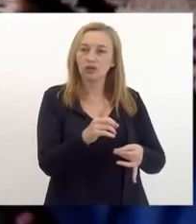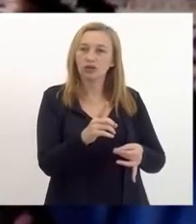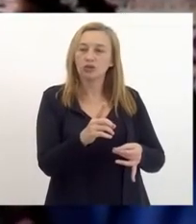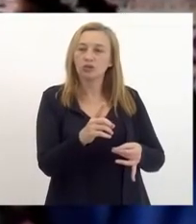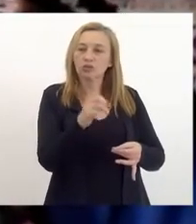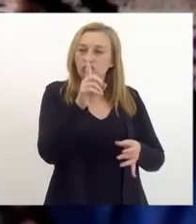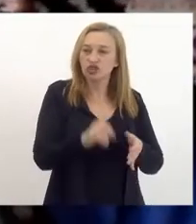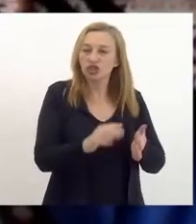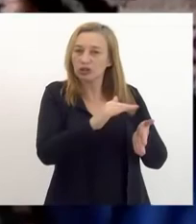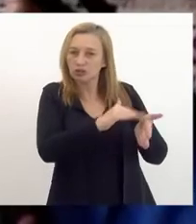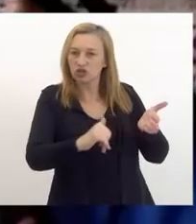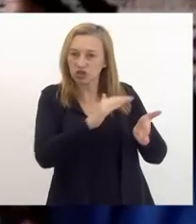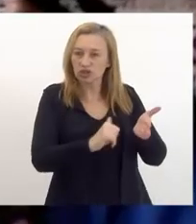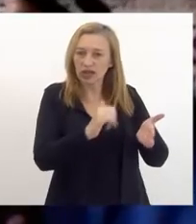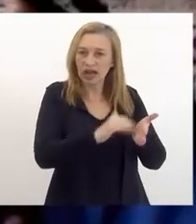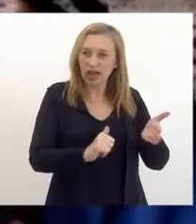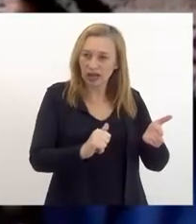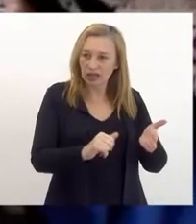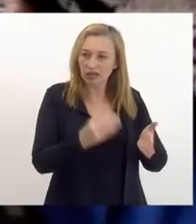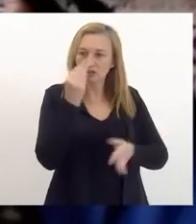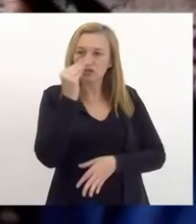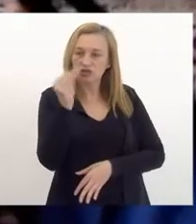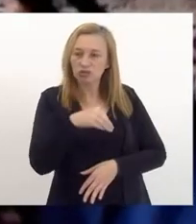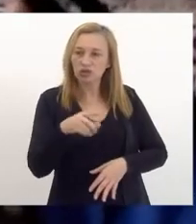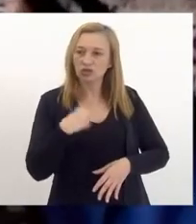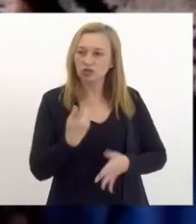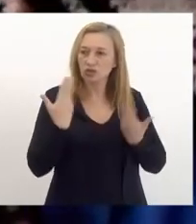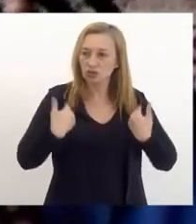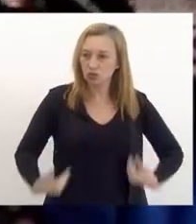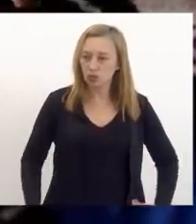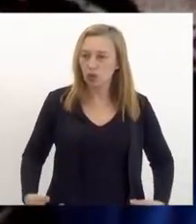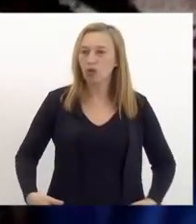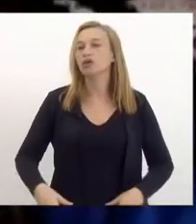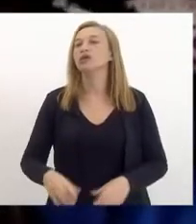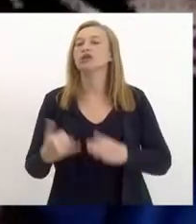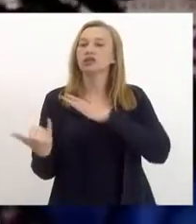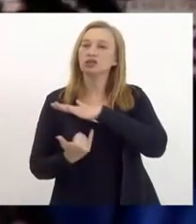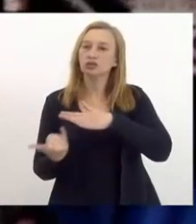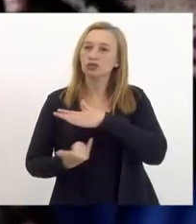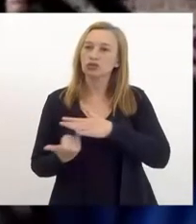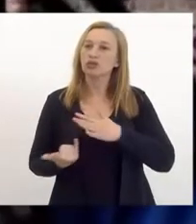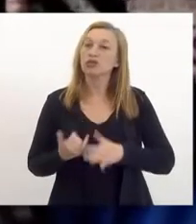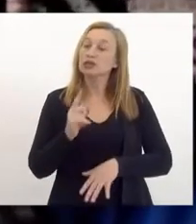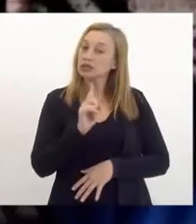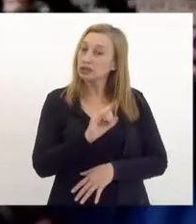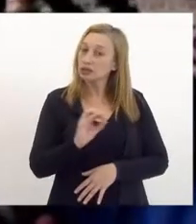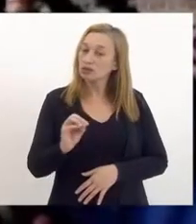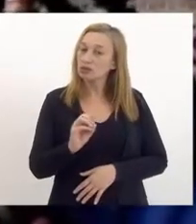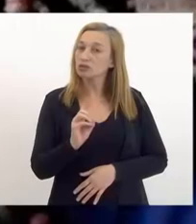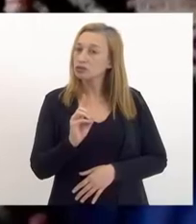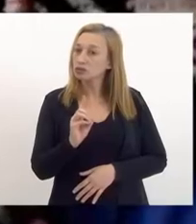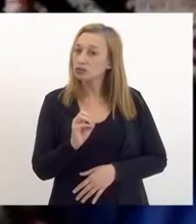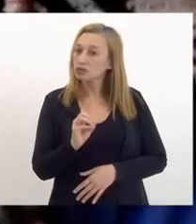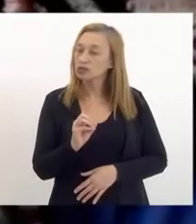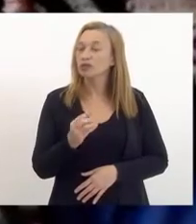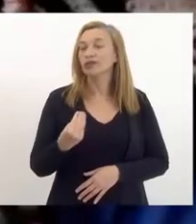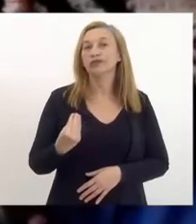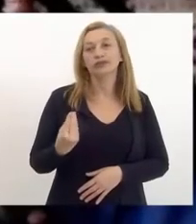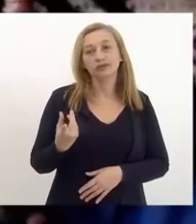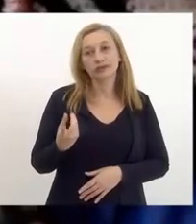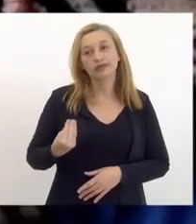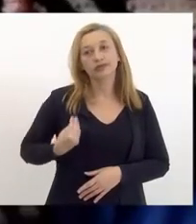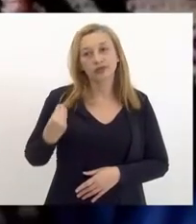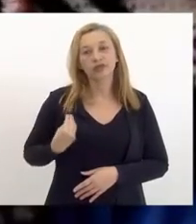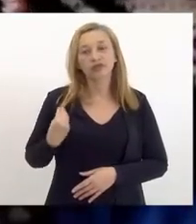de brutalização dos nossos corpos, da nossa existência, nas instituições, e isso ainda, né, convivendo